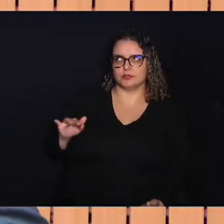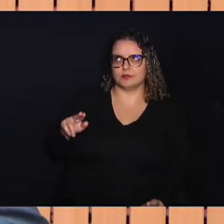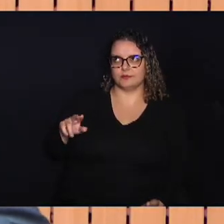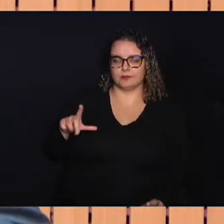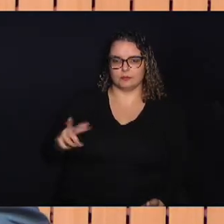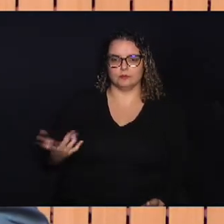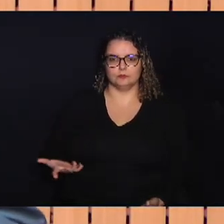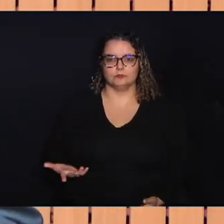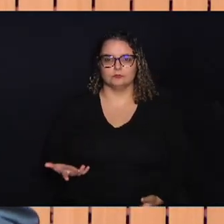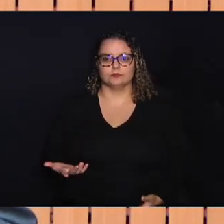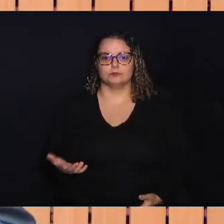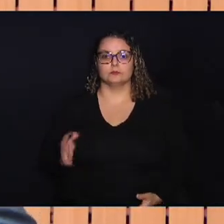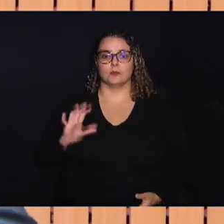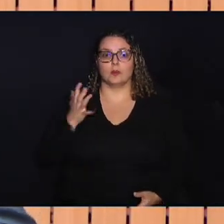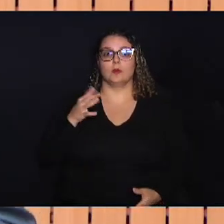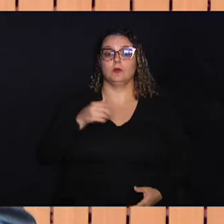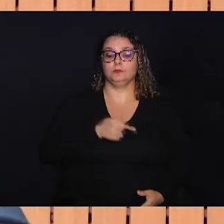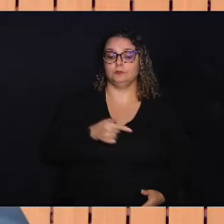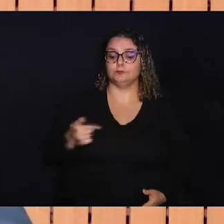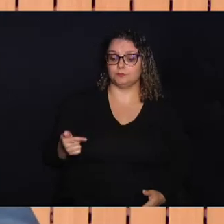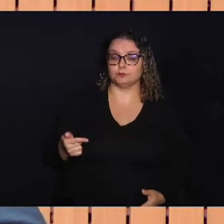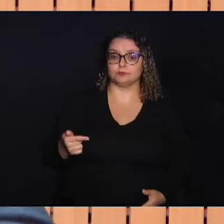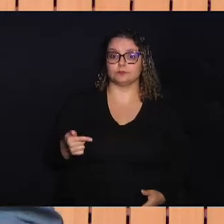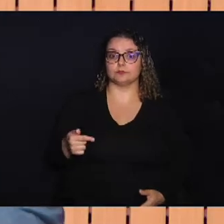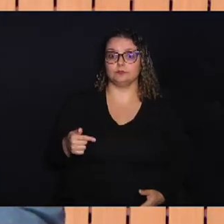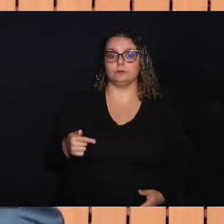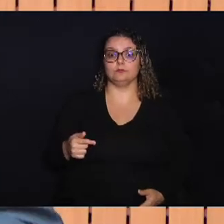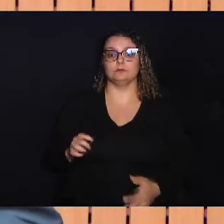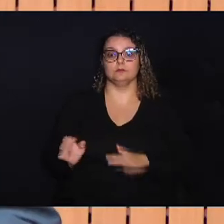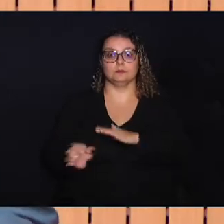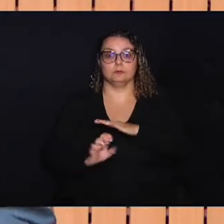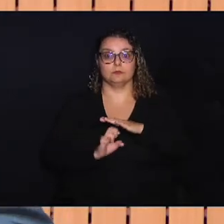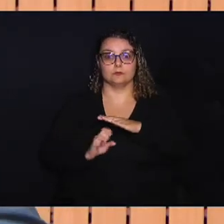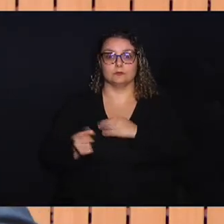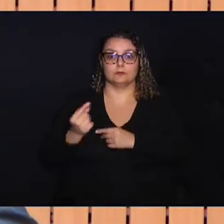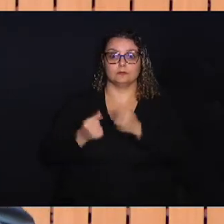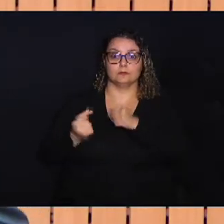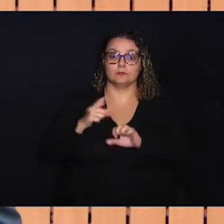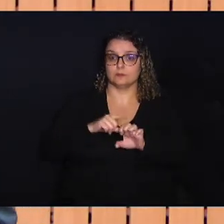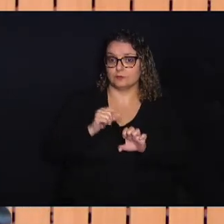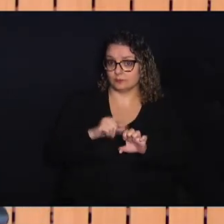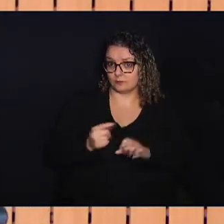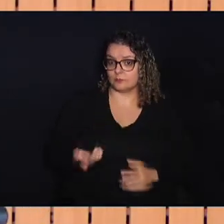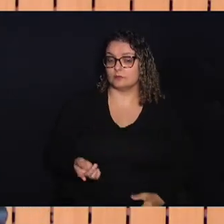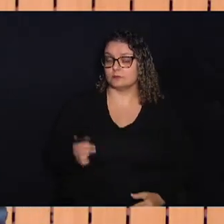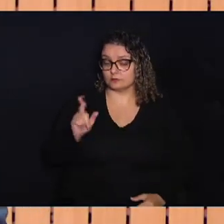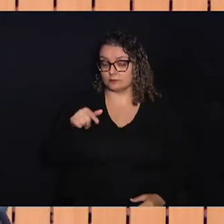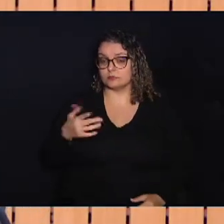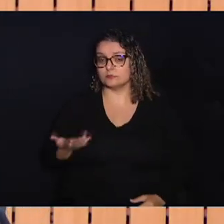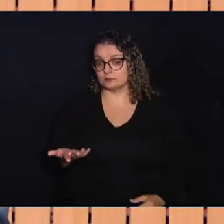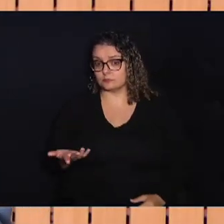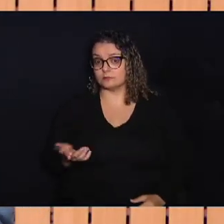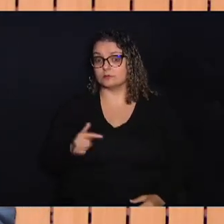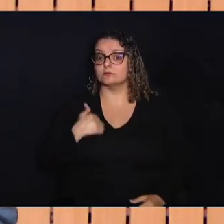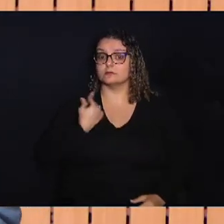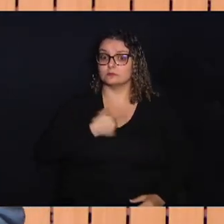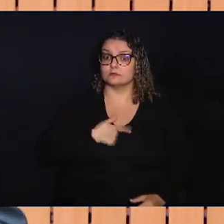foi inserido na Semana de Negócios e Empreendedorismo, que é o que